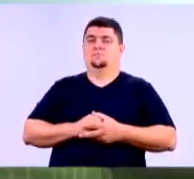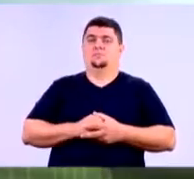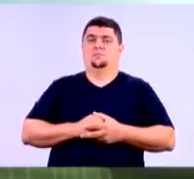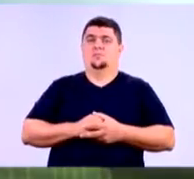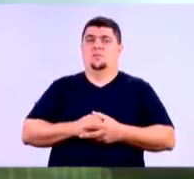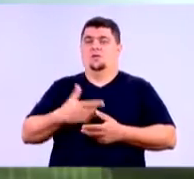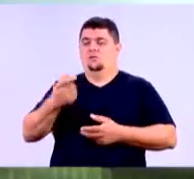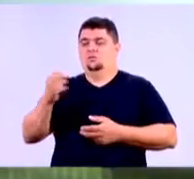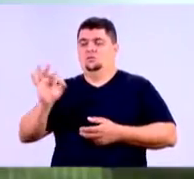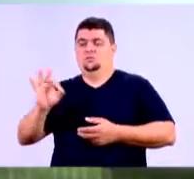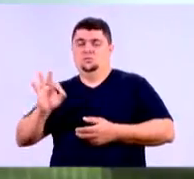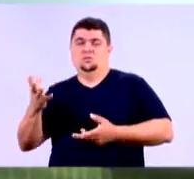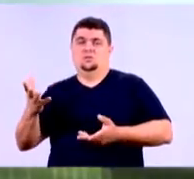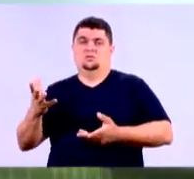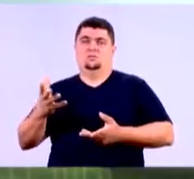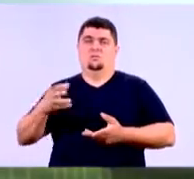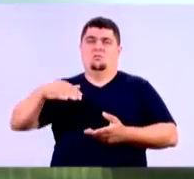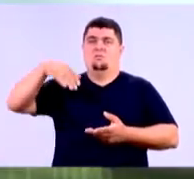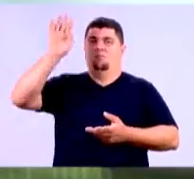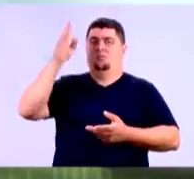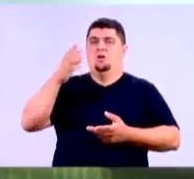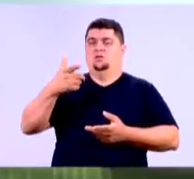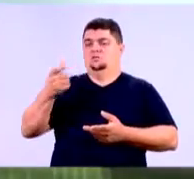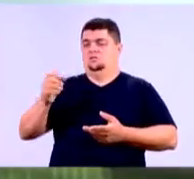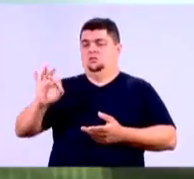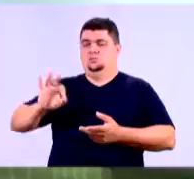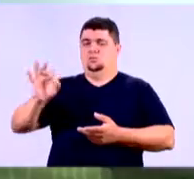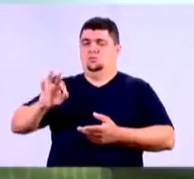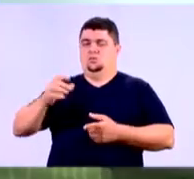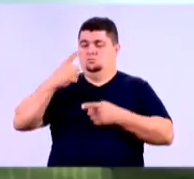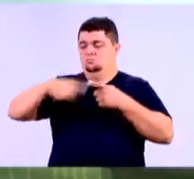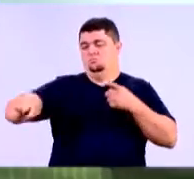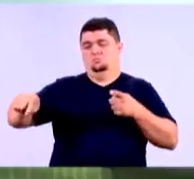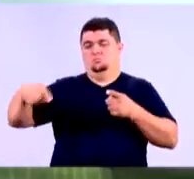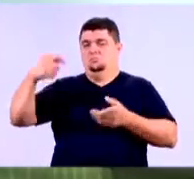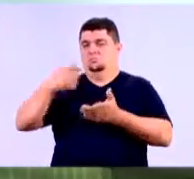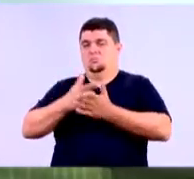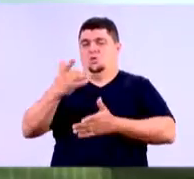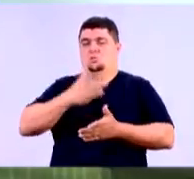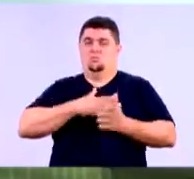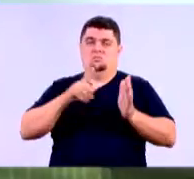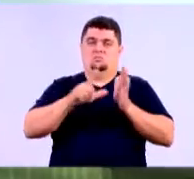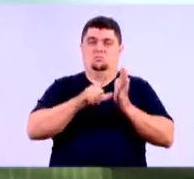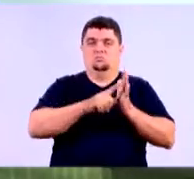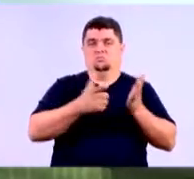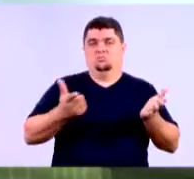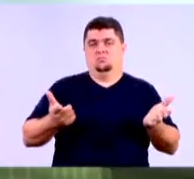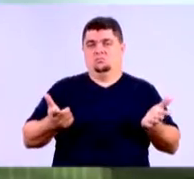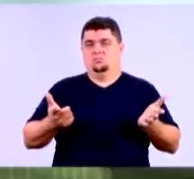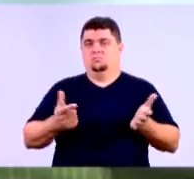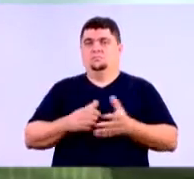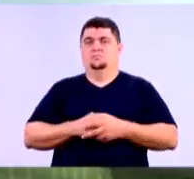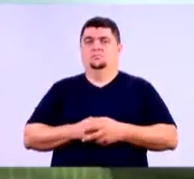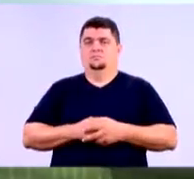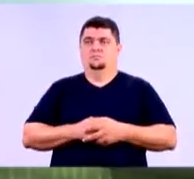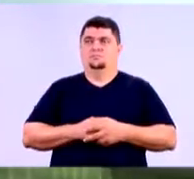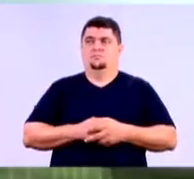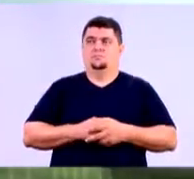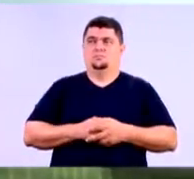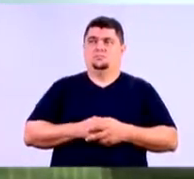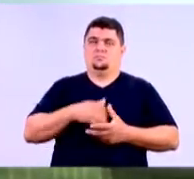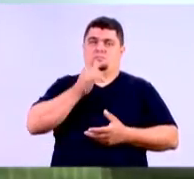máximo 20% de parcelamento. Quem tem mais de 20% em parcelamentos de vendas fixas, pagamentos fixos, perdão, como por